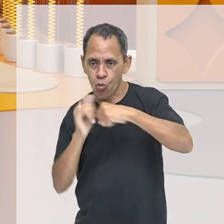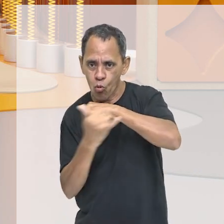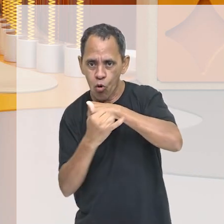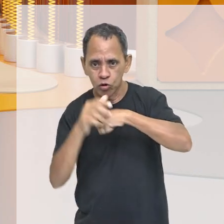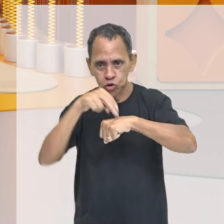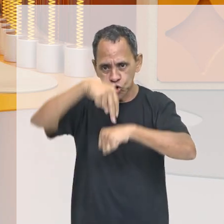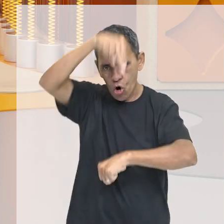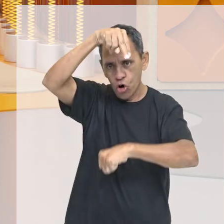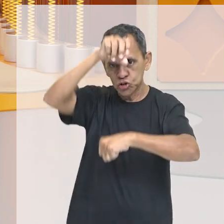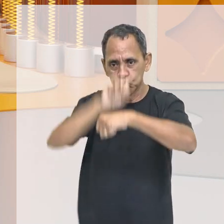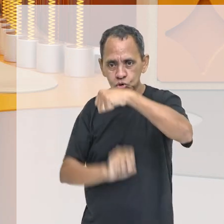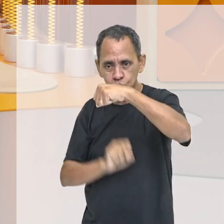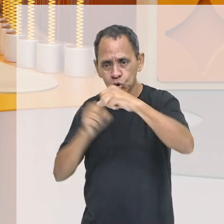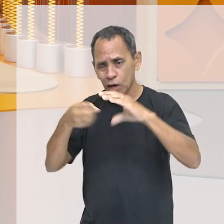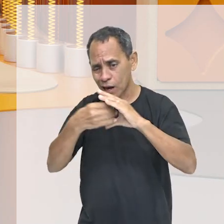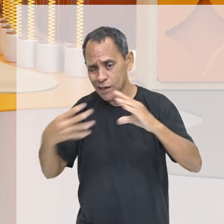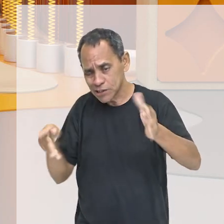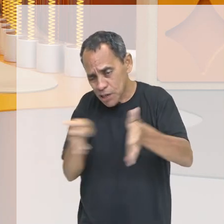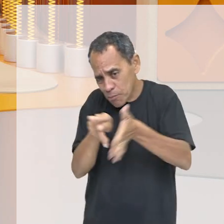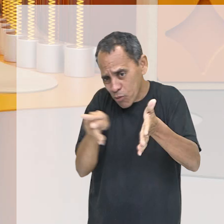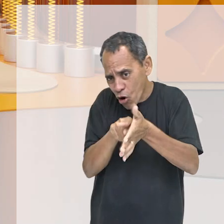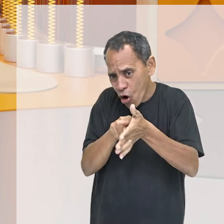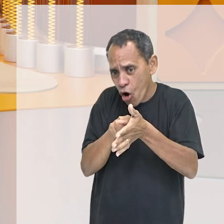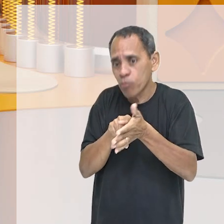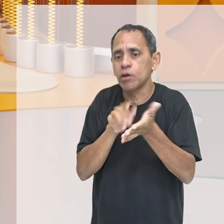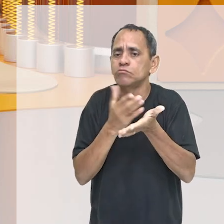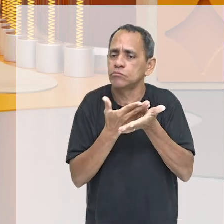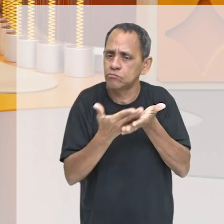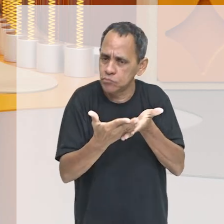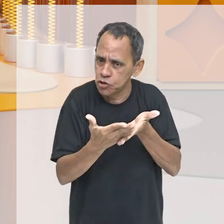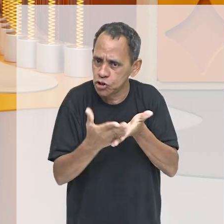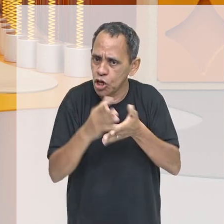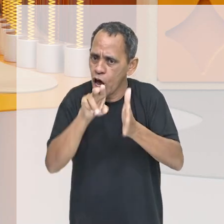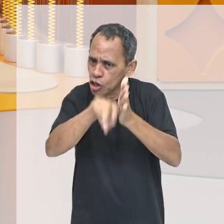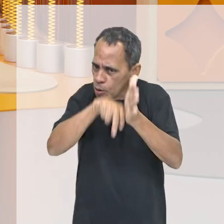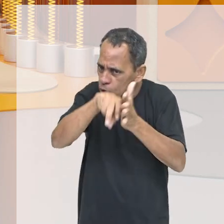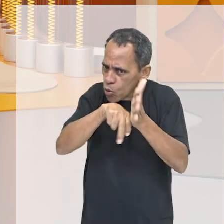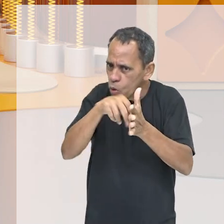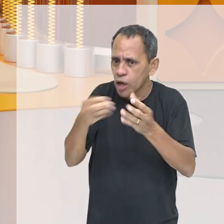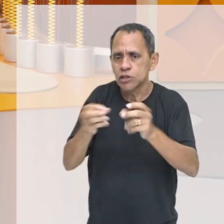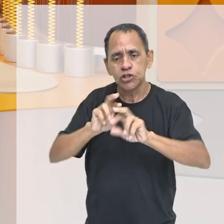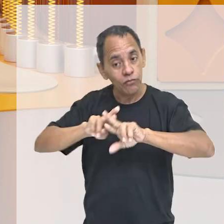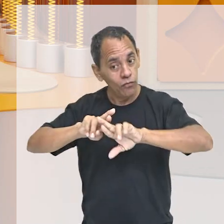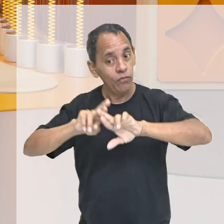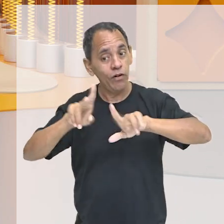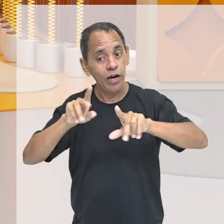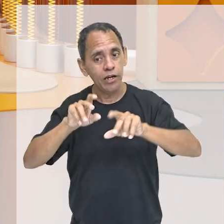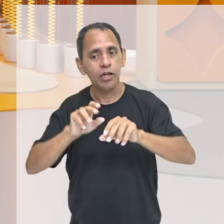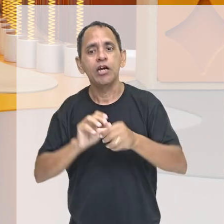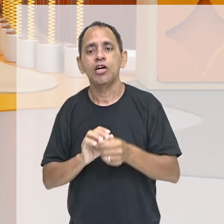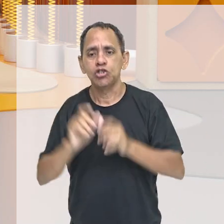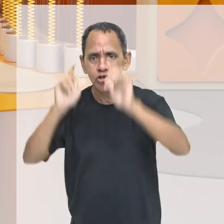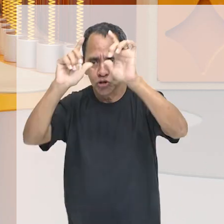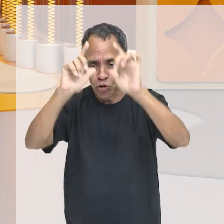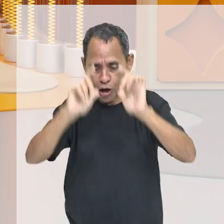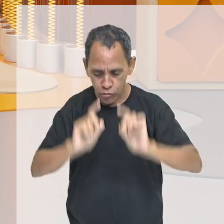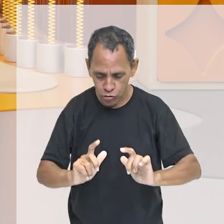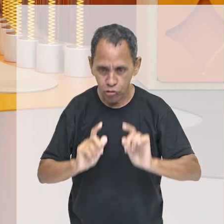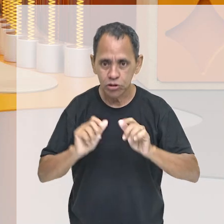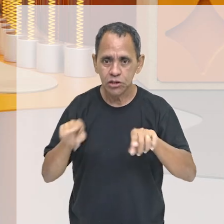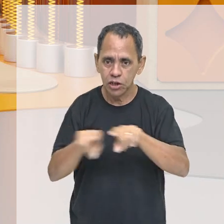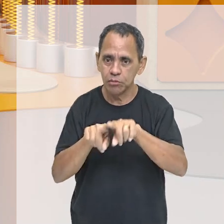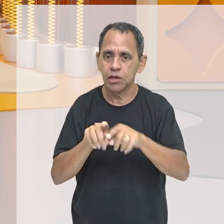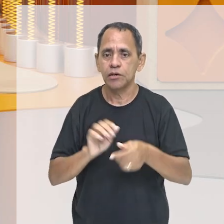Sul, aí características iniciais da pecuária são diferentes nessas duas áreas dessa